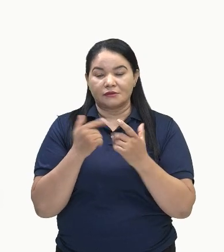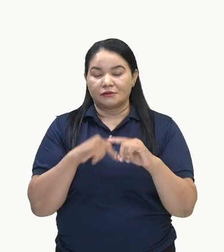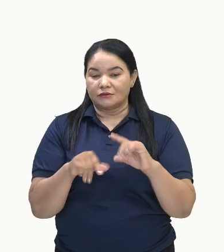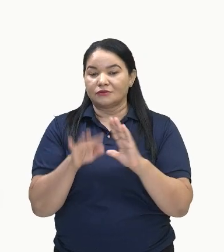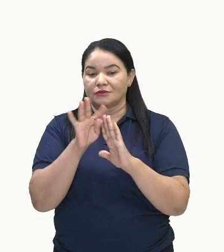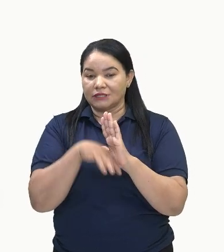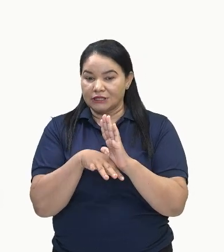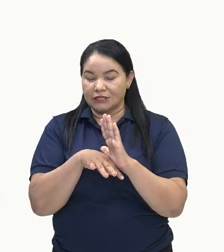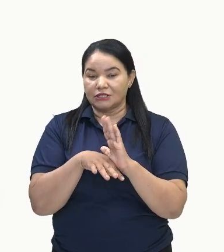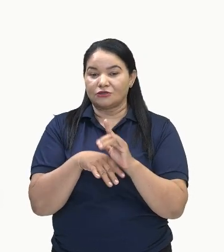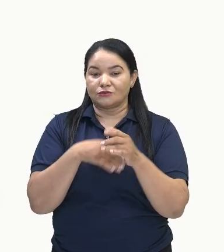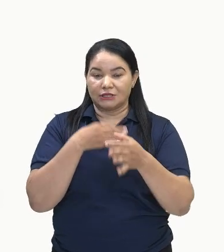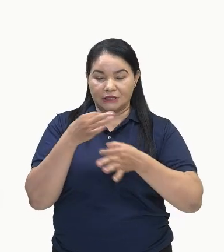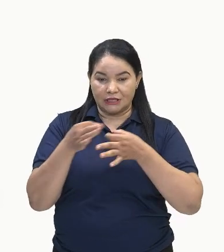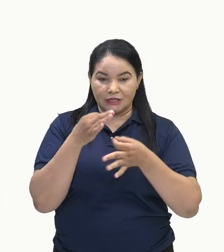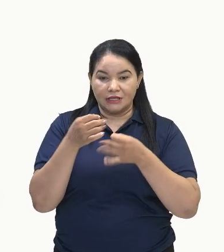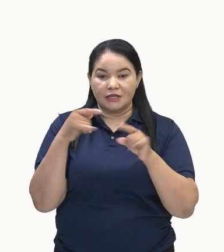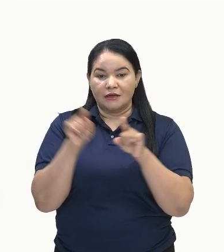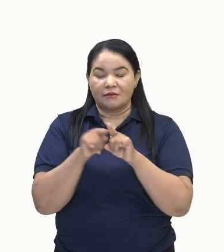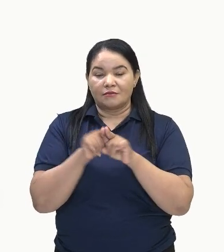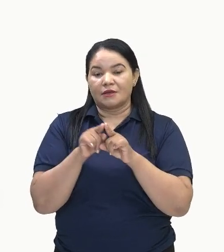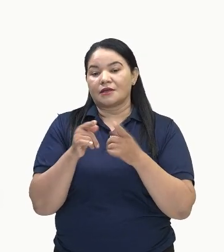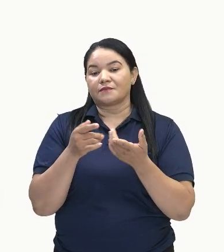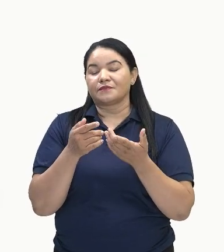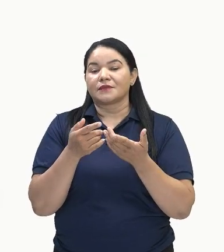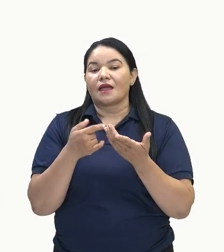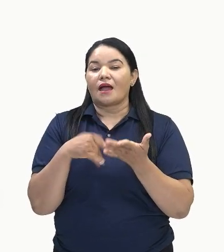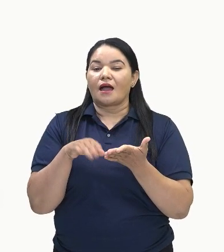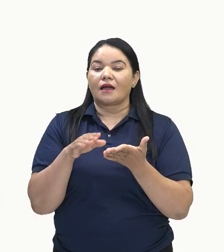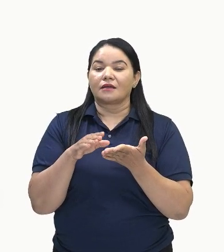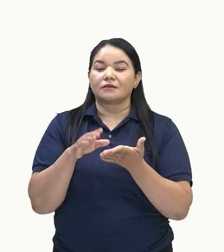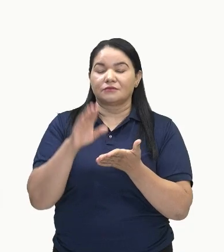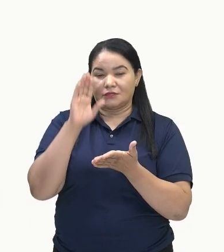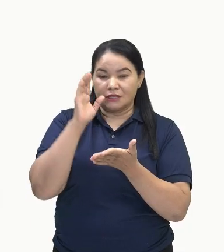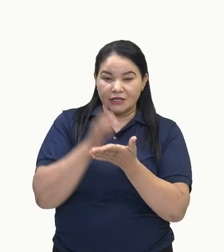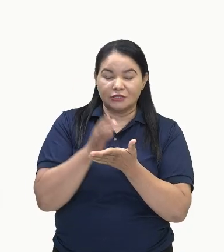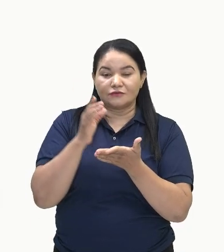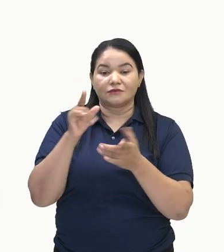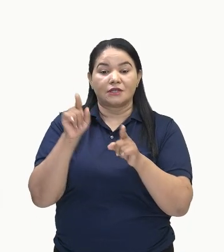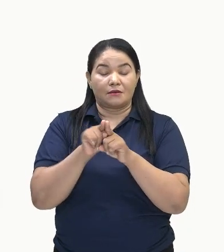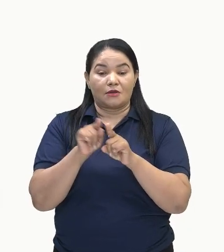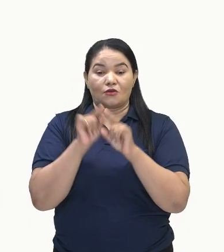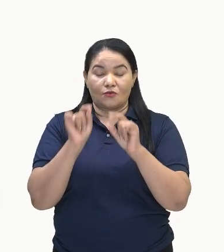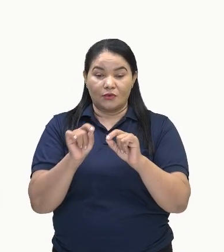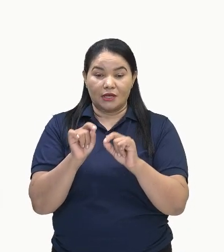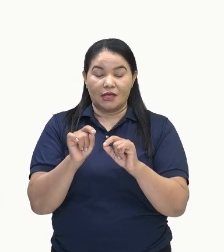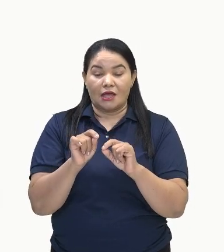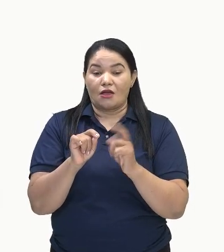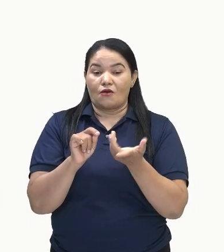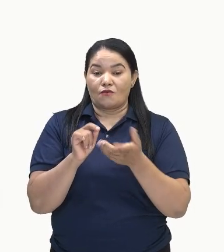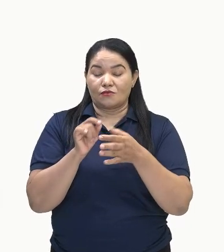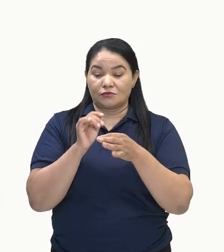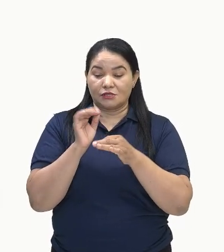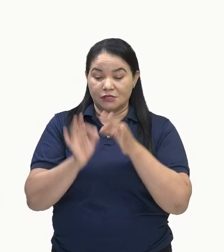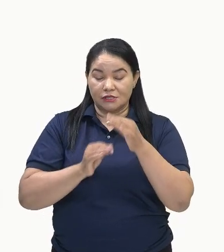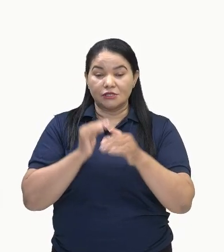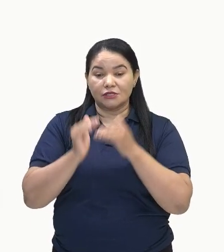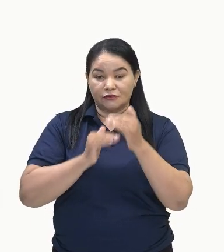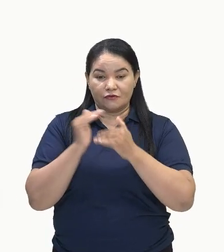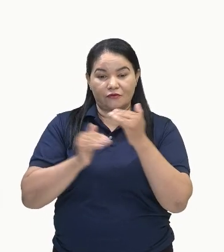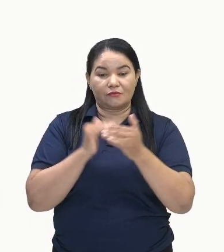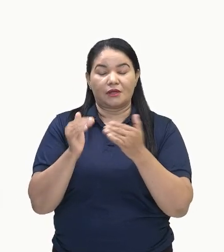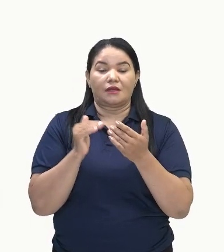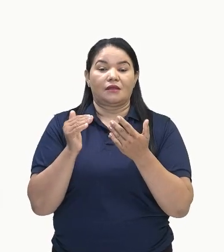seria o seu desenvolvimento, né? Que nós temos o título, o subtítulo e o lead, que já explicou bastante do que